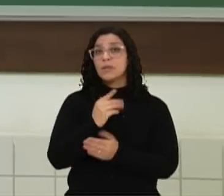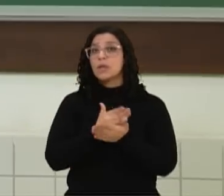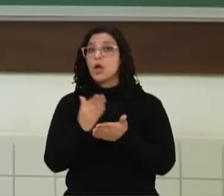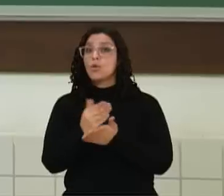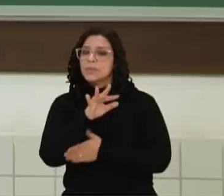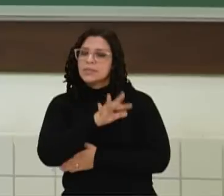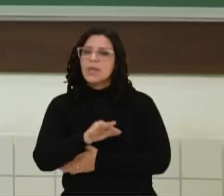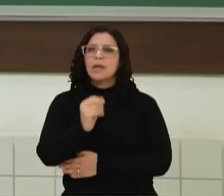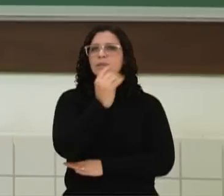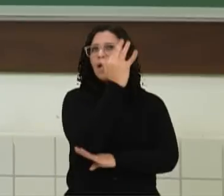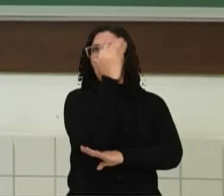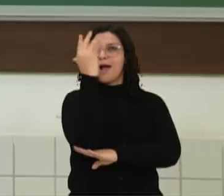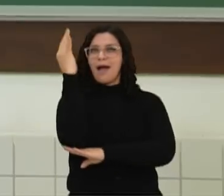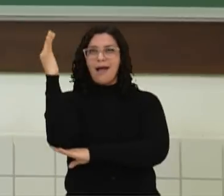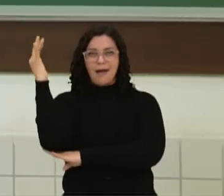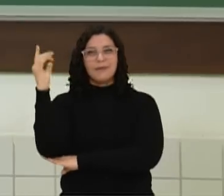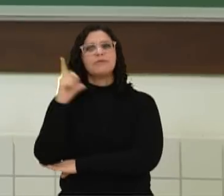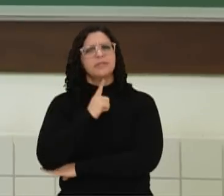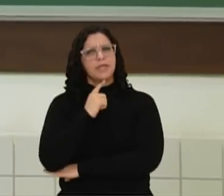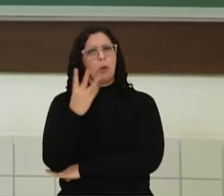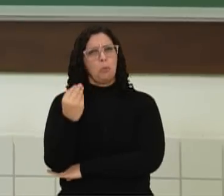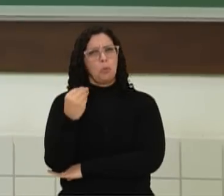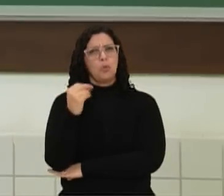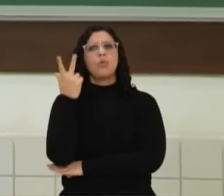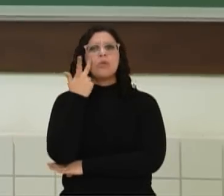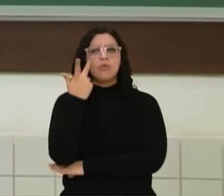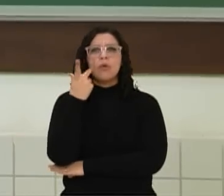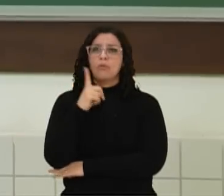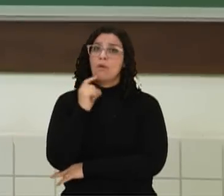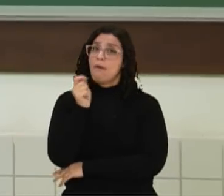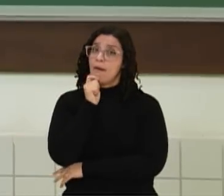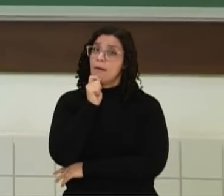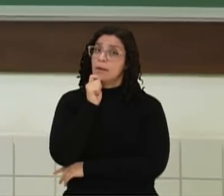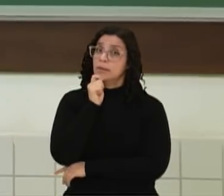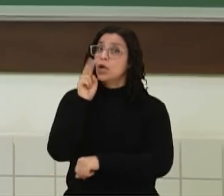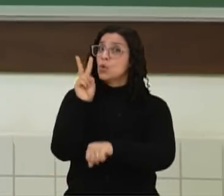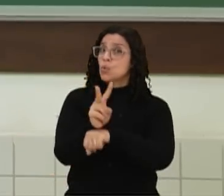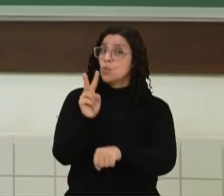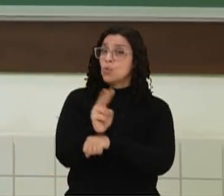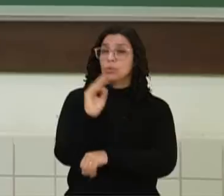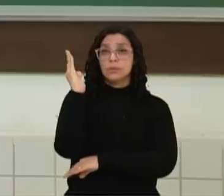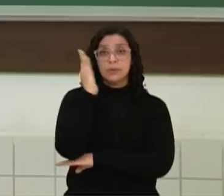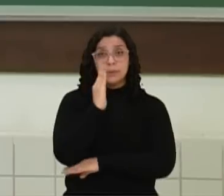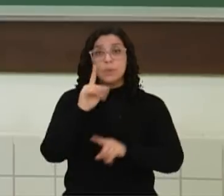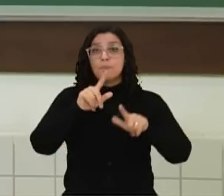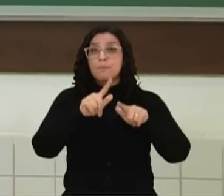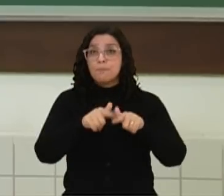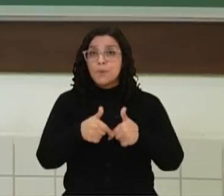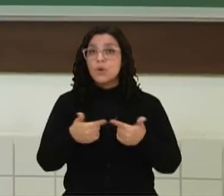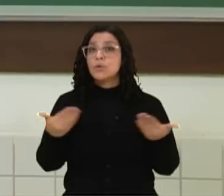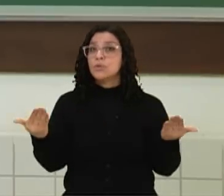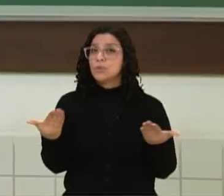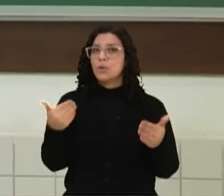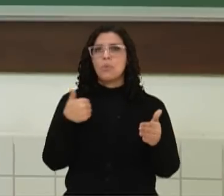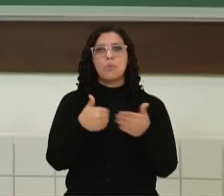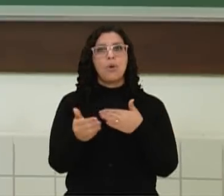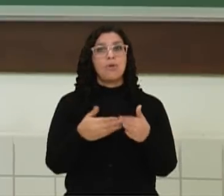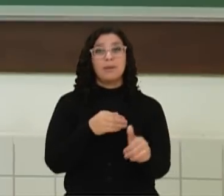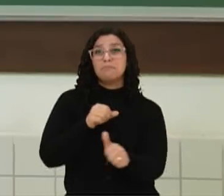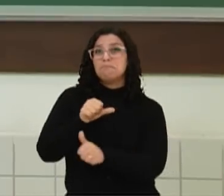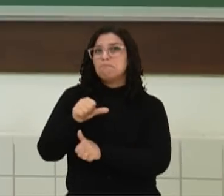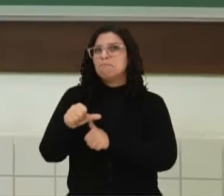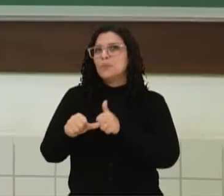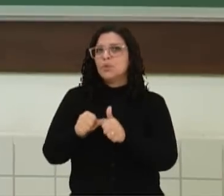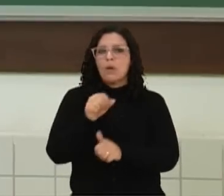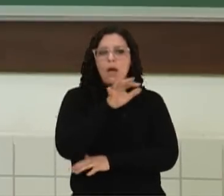de floresta, ter algumas características naturais ali preservadas e por isso qualquer mudança que